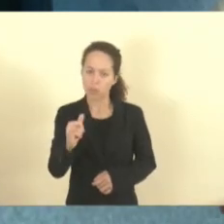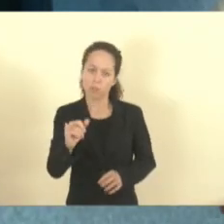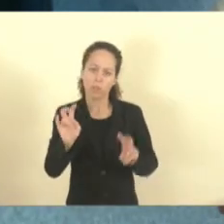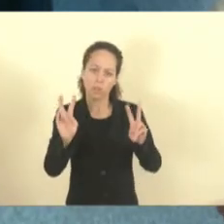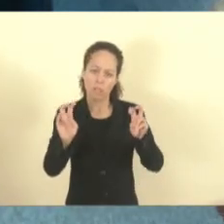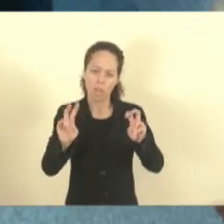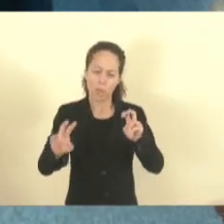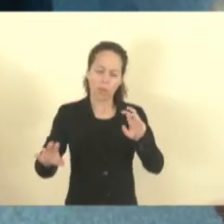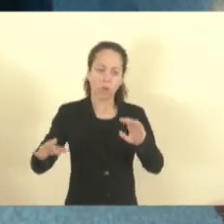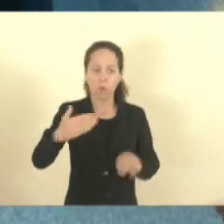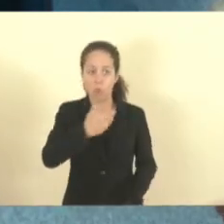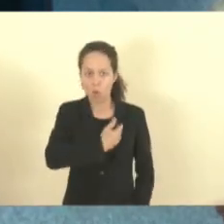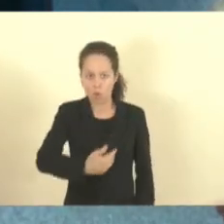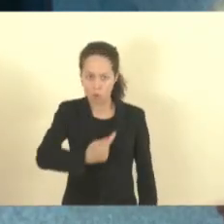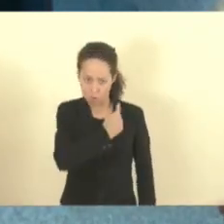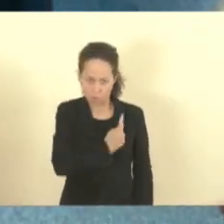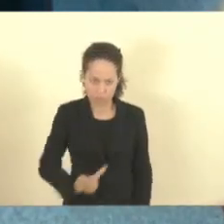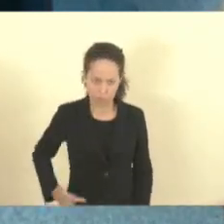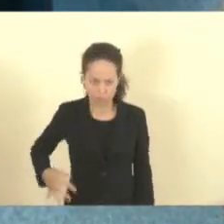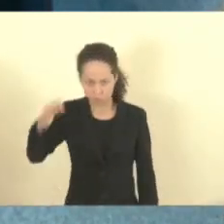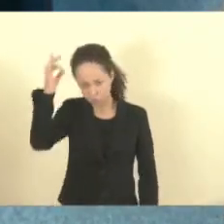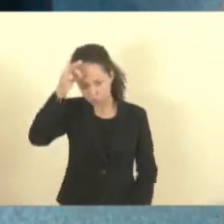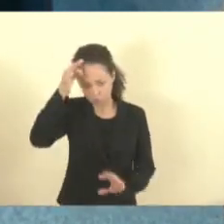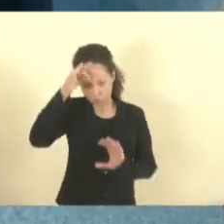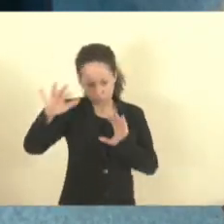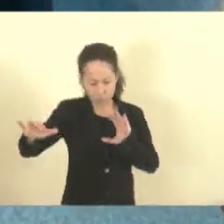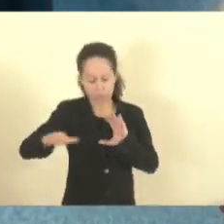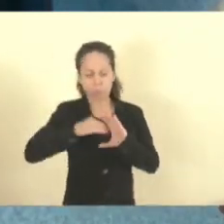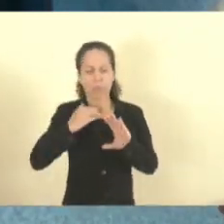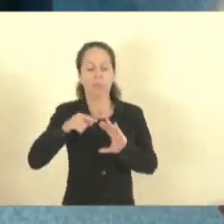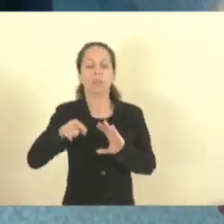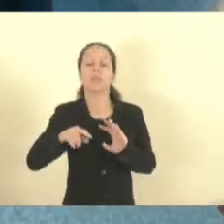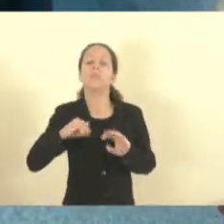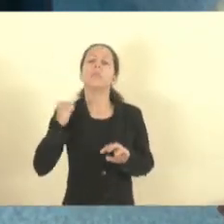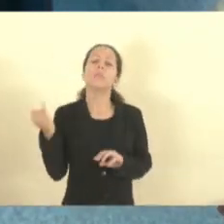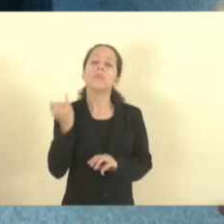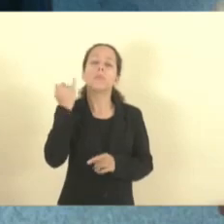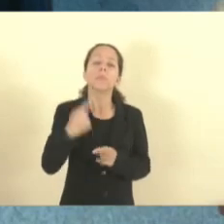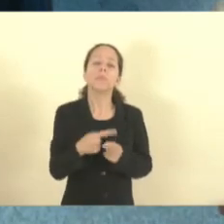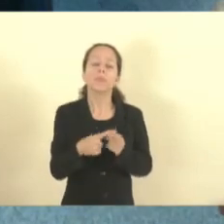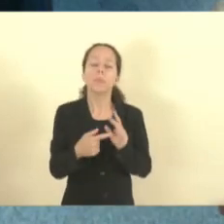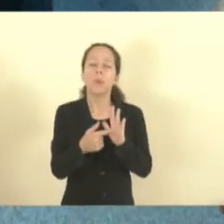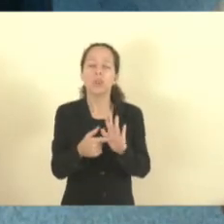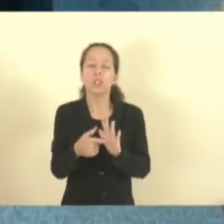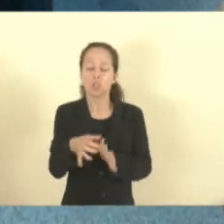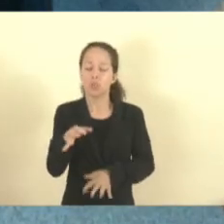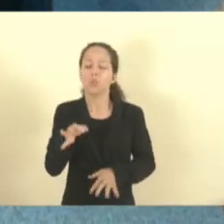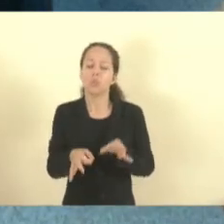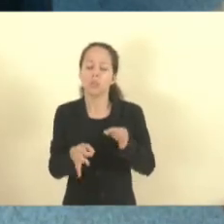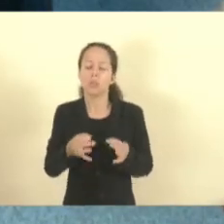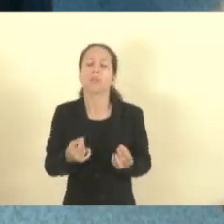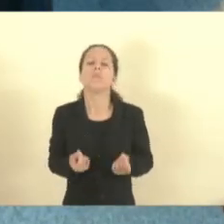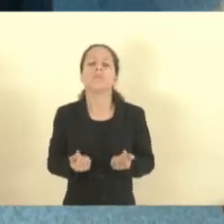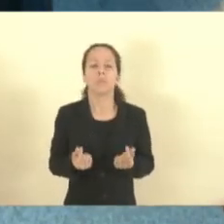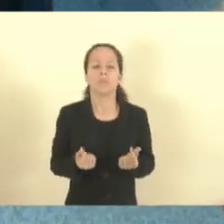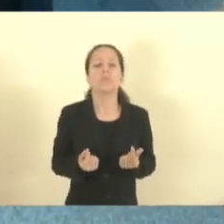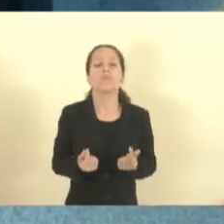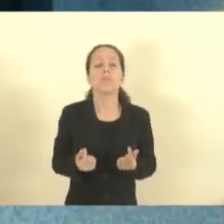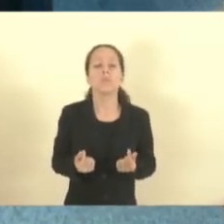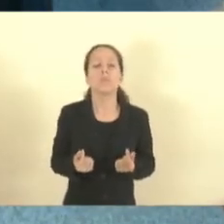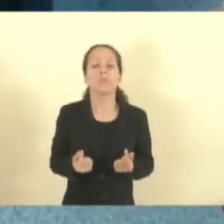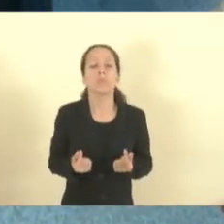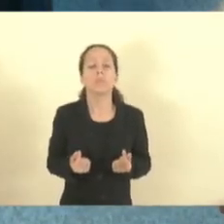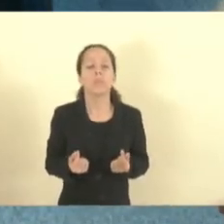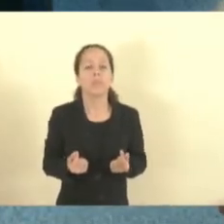encaminha para cá, porque é uma matéria que traz justiça tributária. Nós estamos apertando o